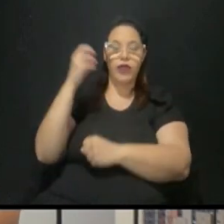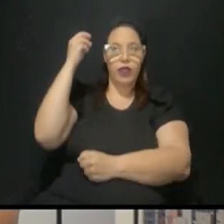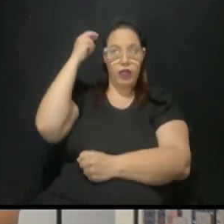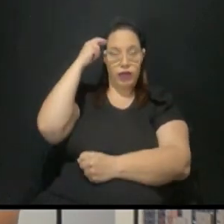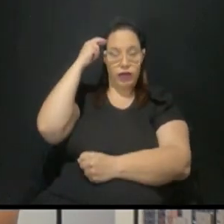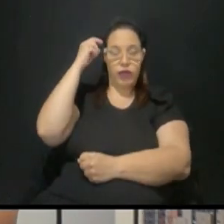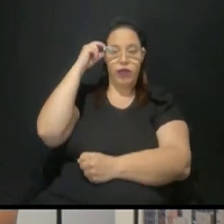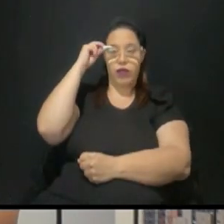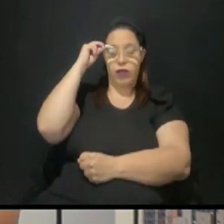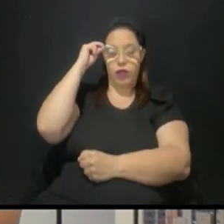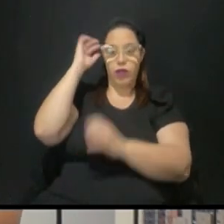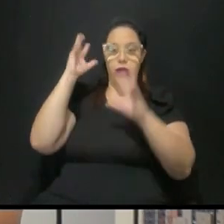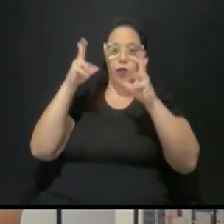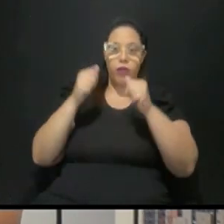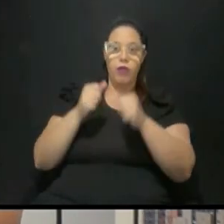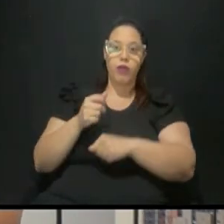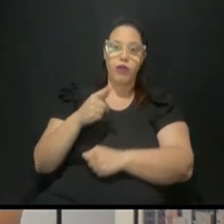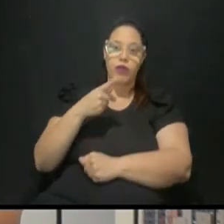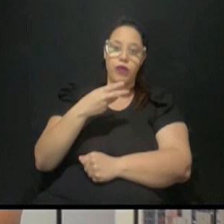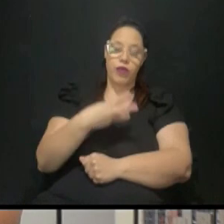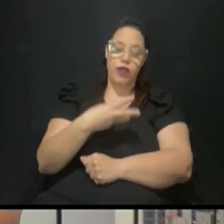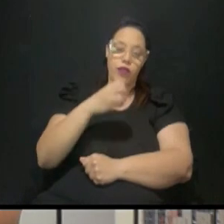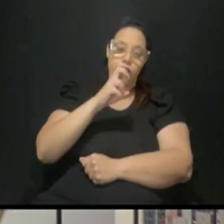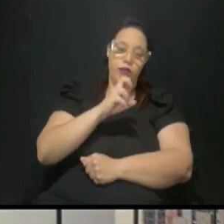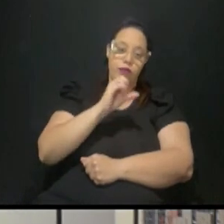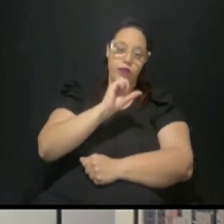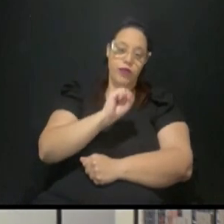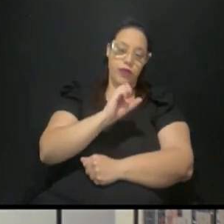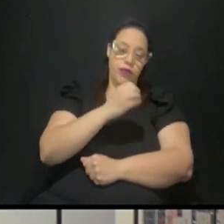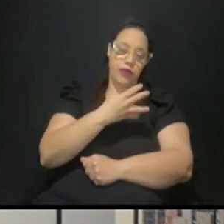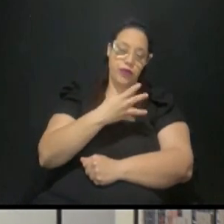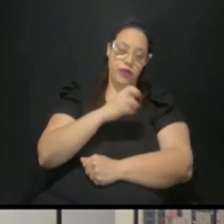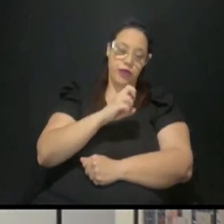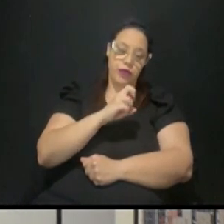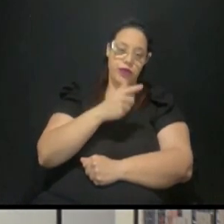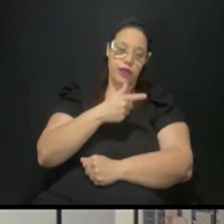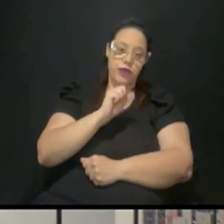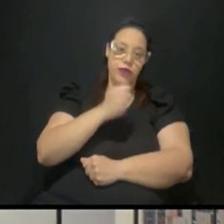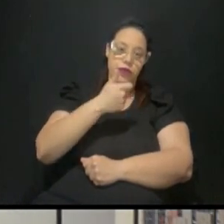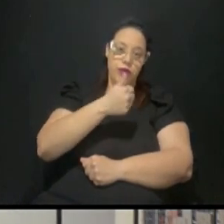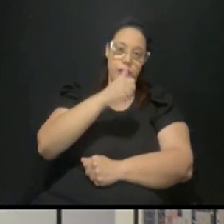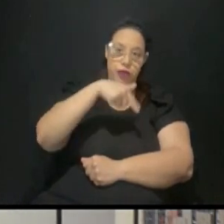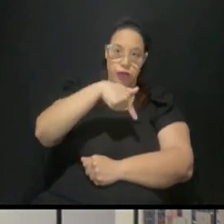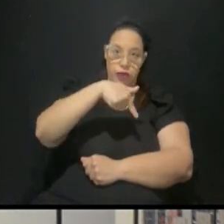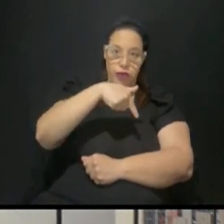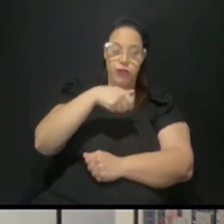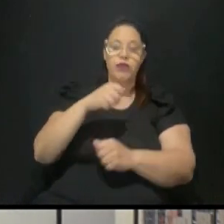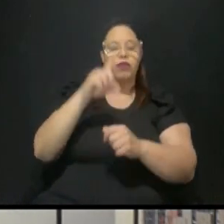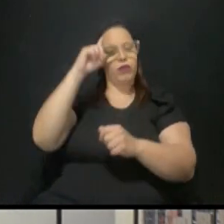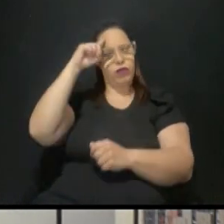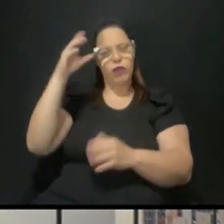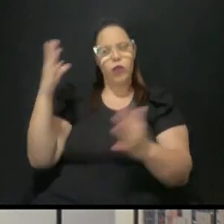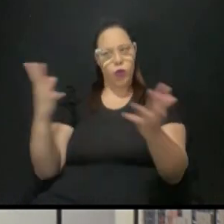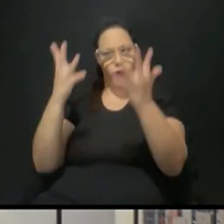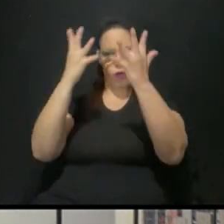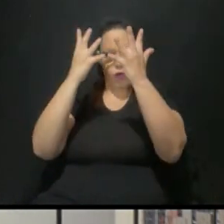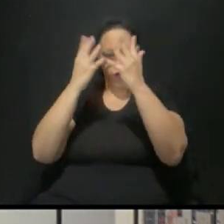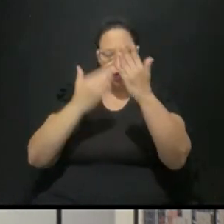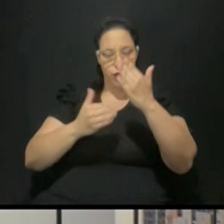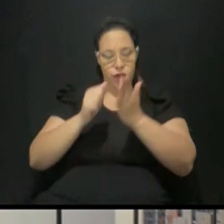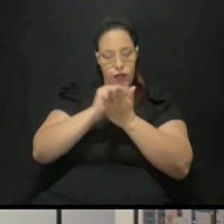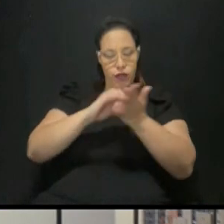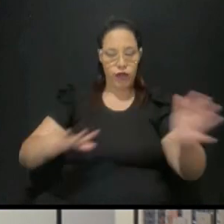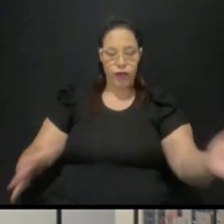Lei 13.585 de 2017. E a data tem como objetivo promover ações de inclusão social e de